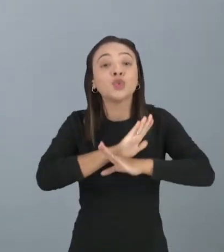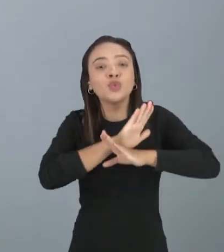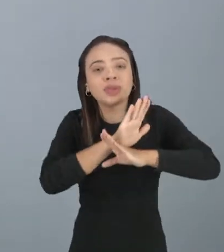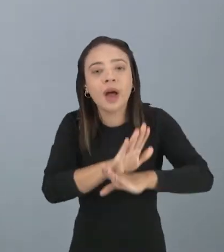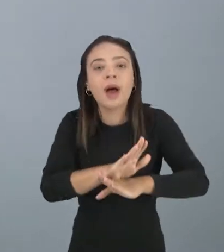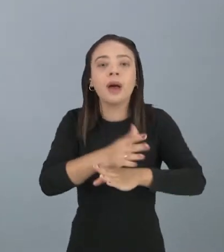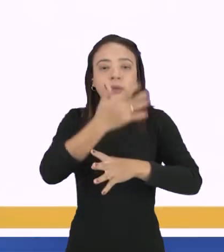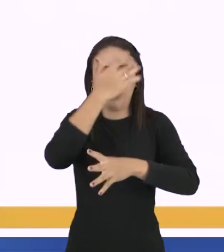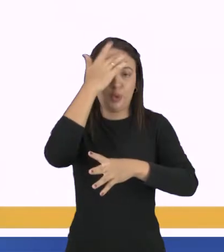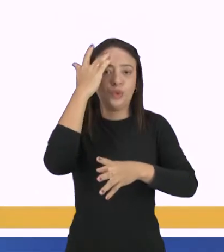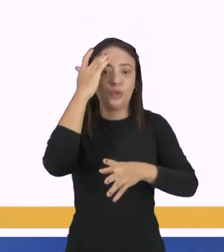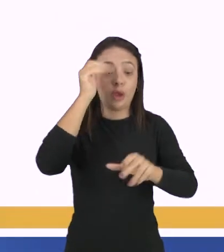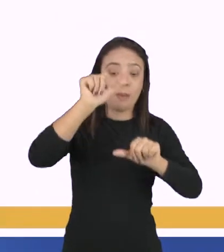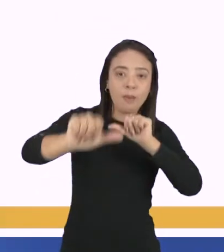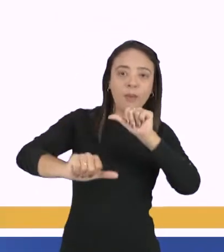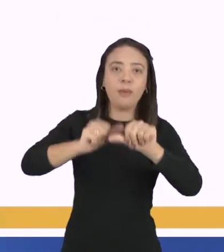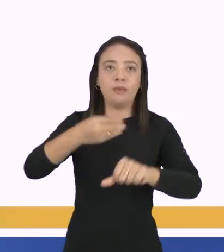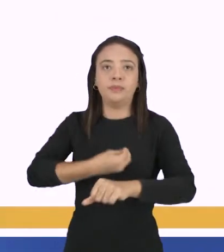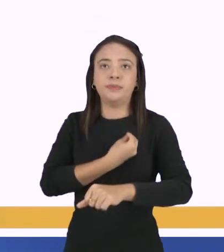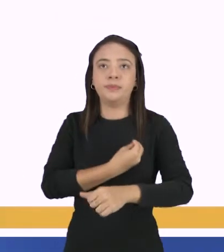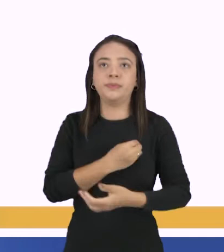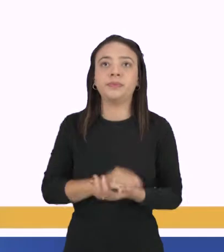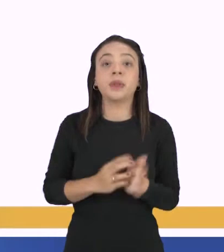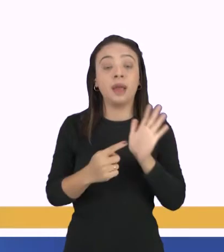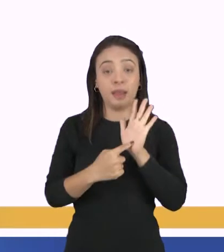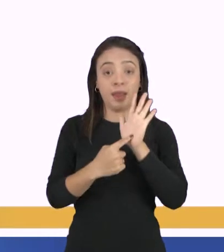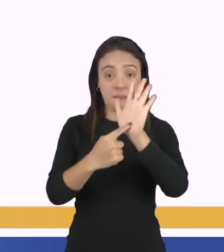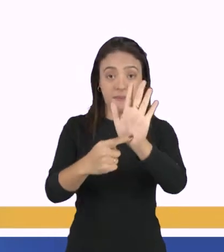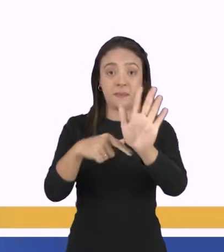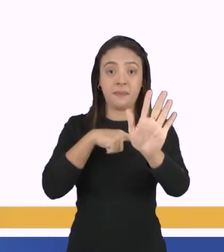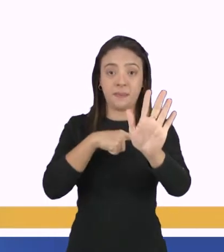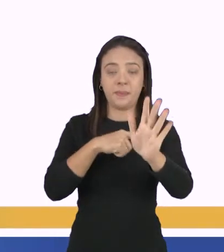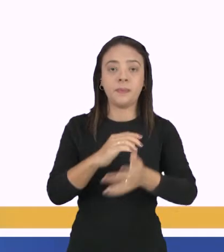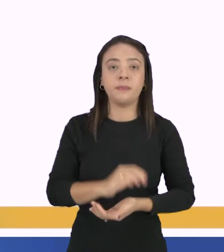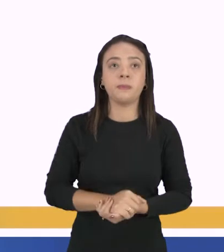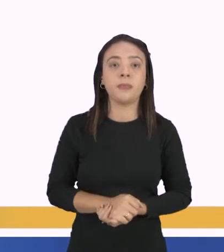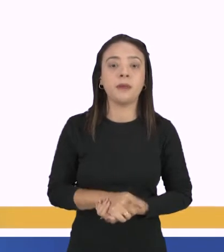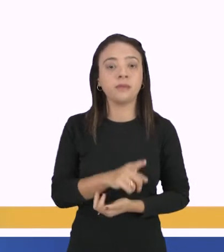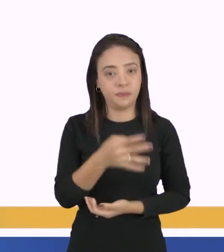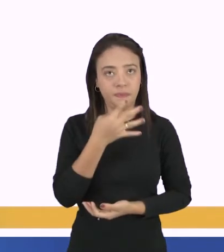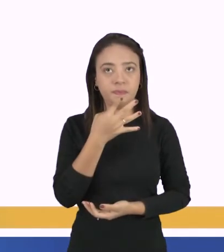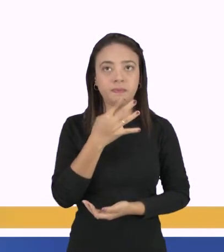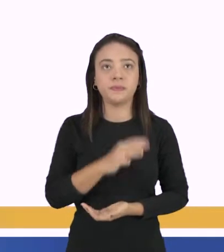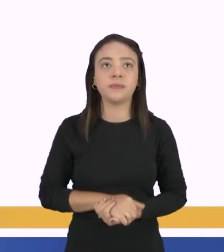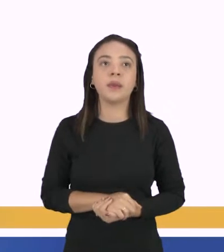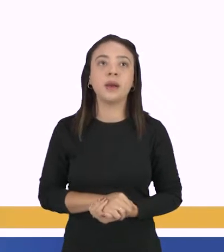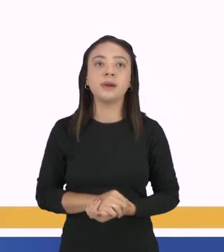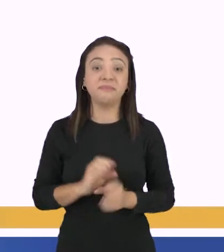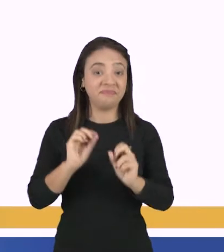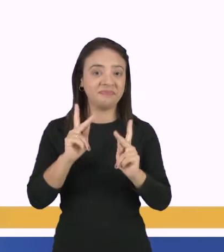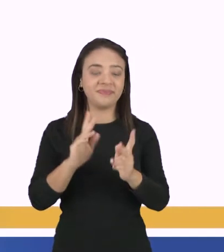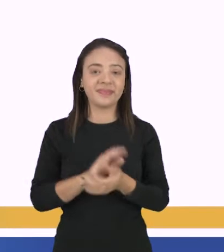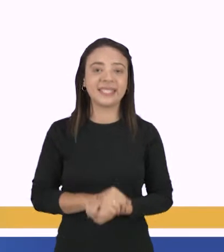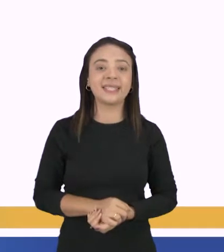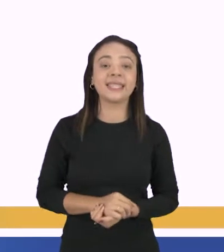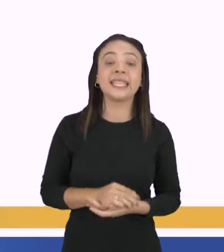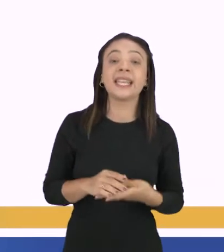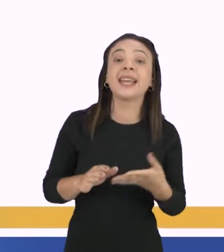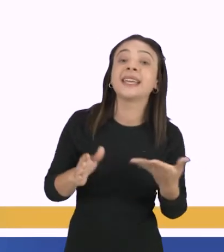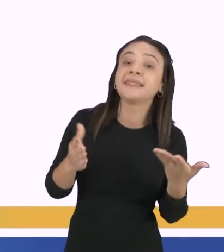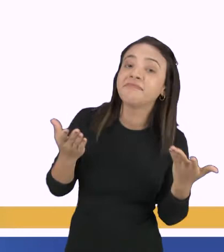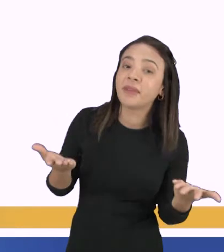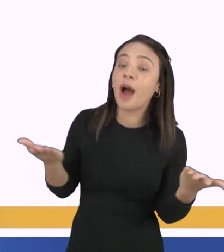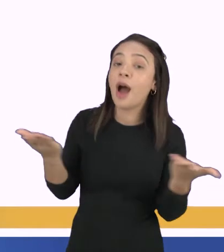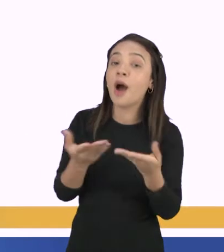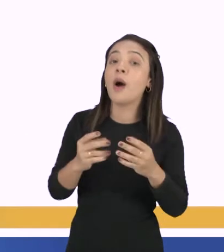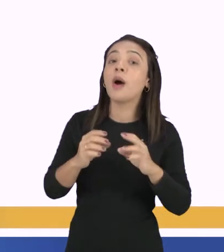uma imagem do São Patrício que é divulgada na internet, para vocês terem uma ideia, uma noção, ok? Alright,